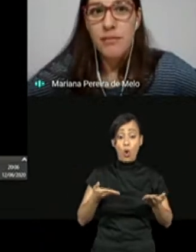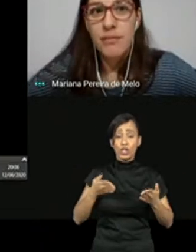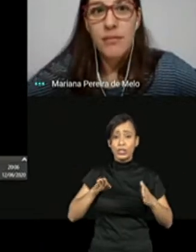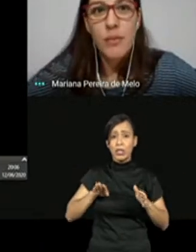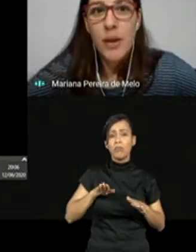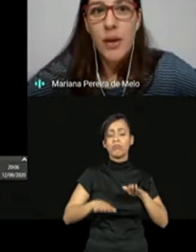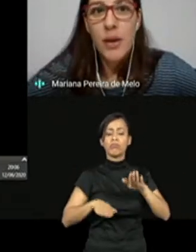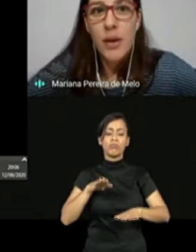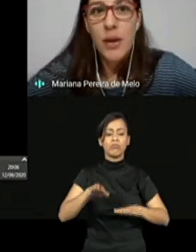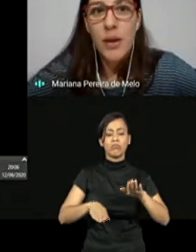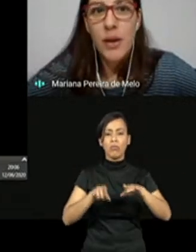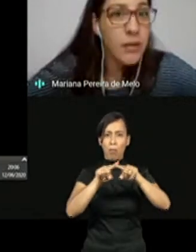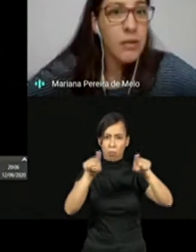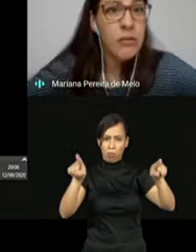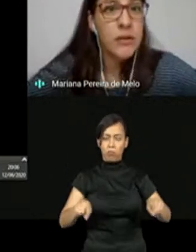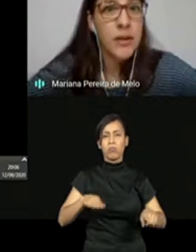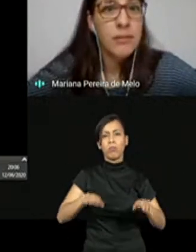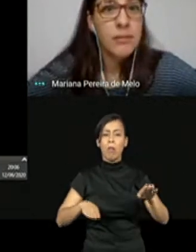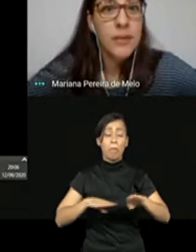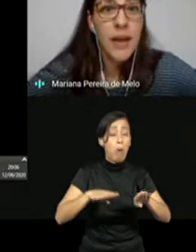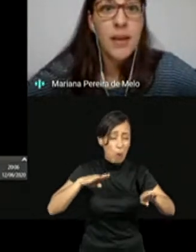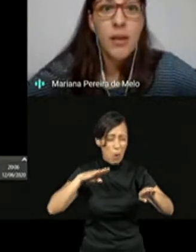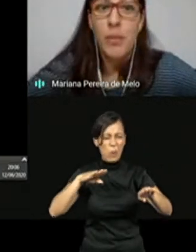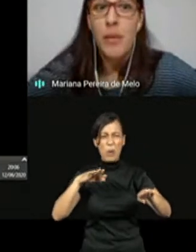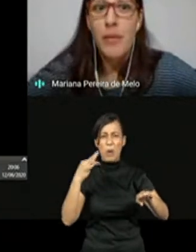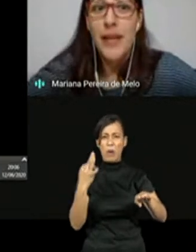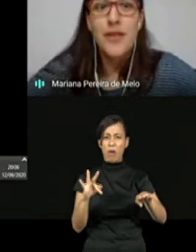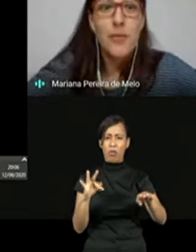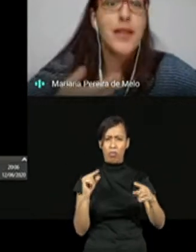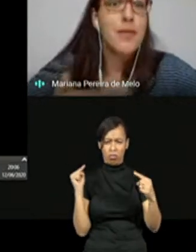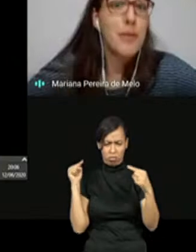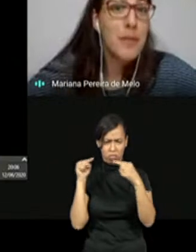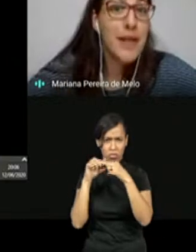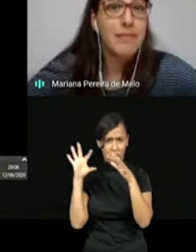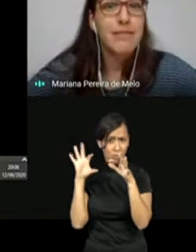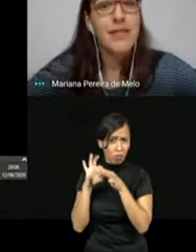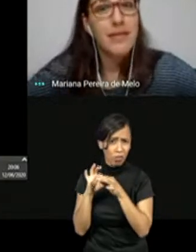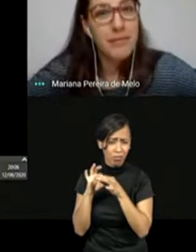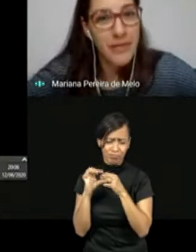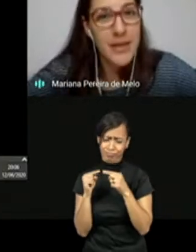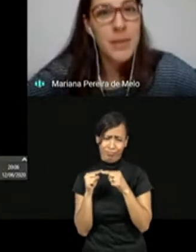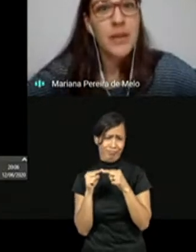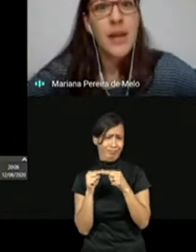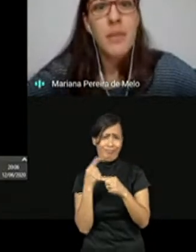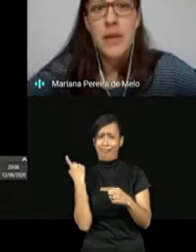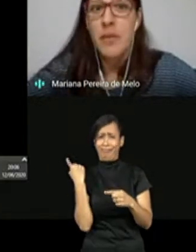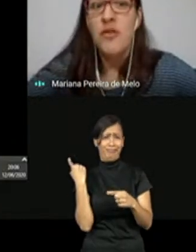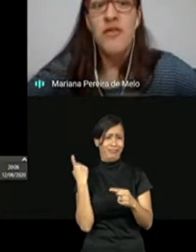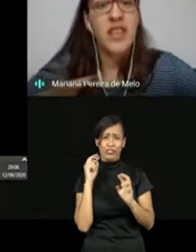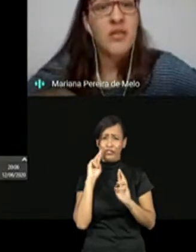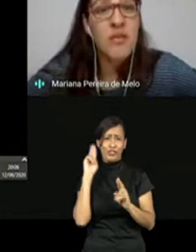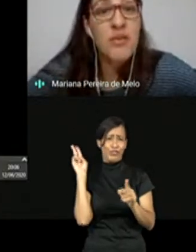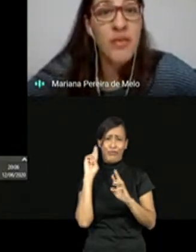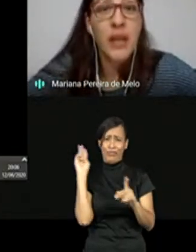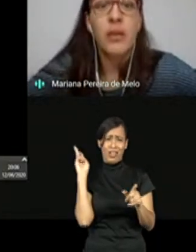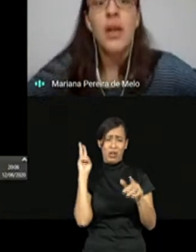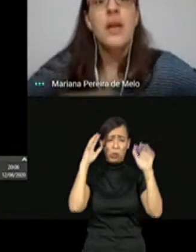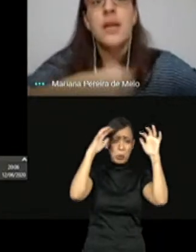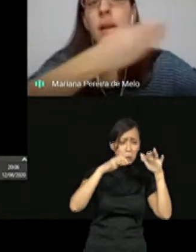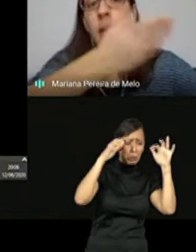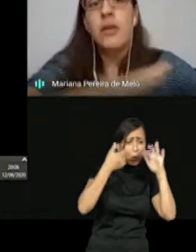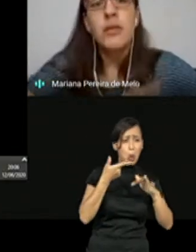hoje? Uma coisa não tem nada a ver com a outra, né? Então, a probabilidade de eu bater meu pé vai se manter a mesma, chovendo ou não